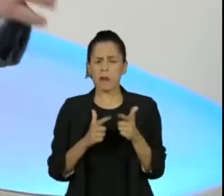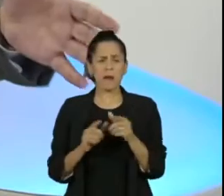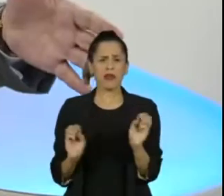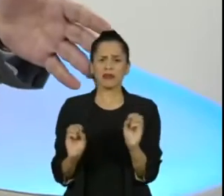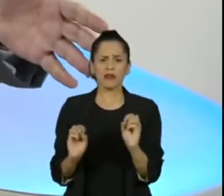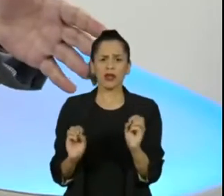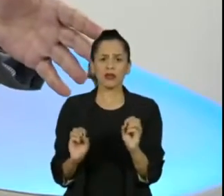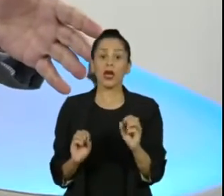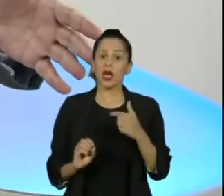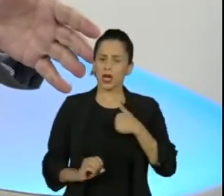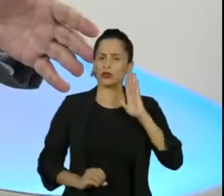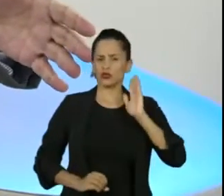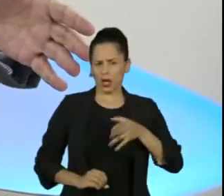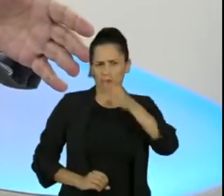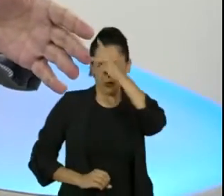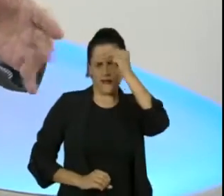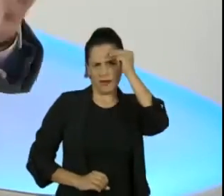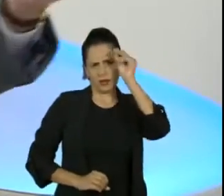que eu tive lá.